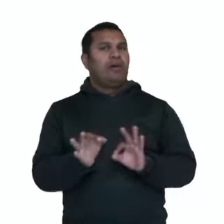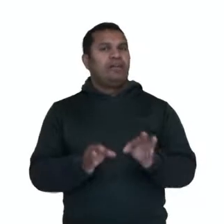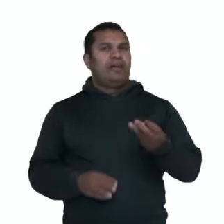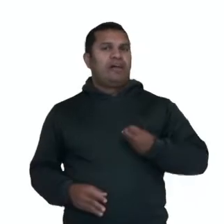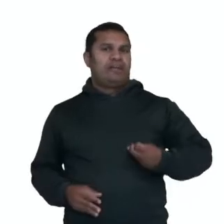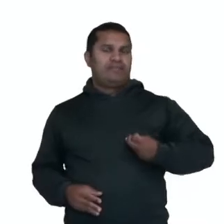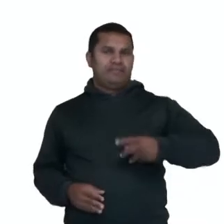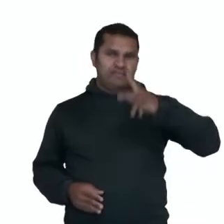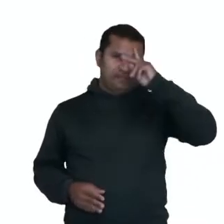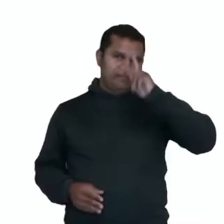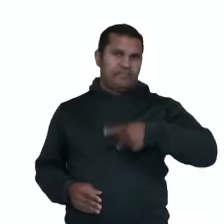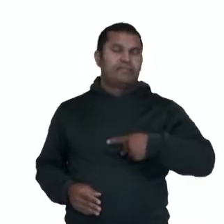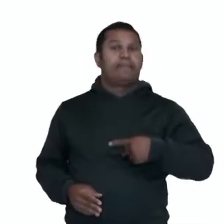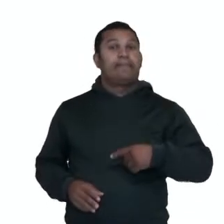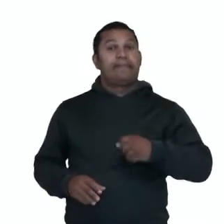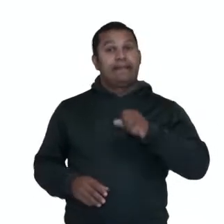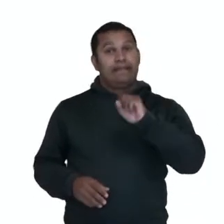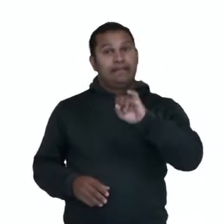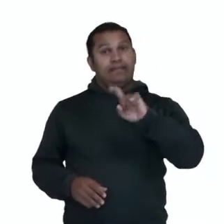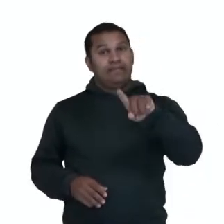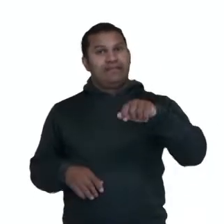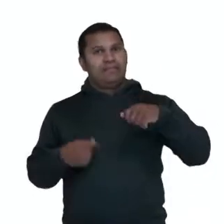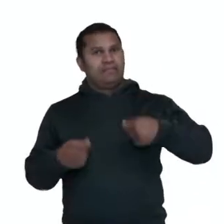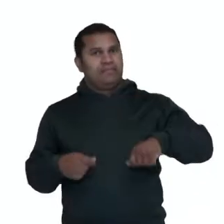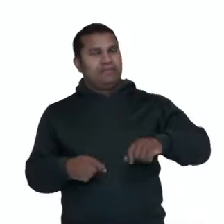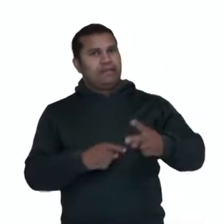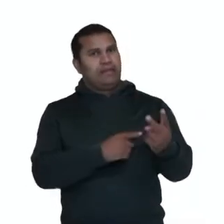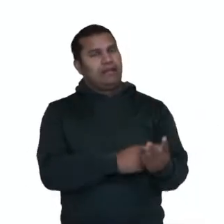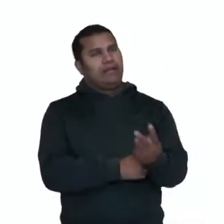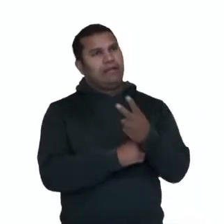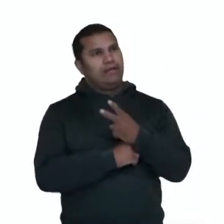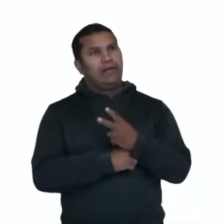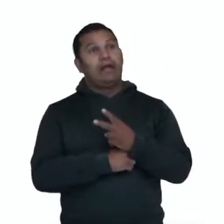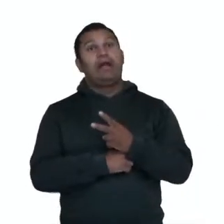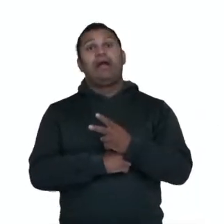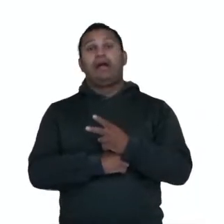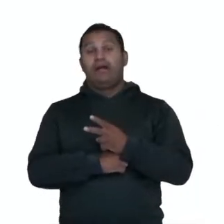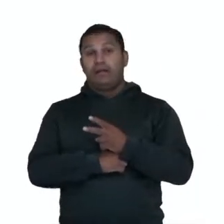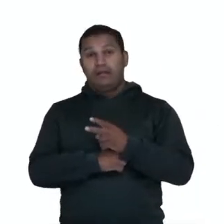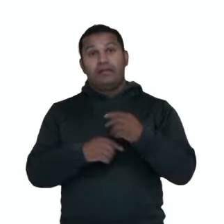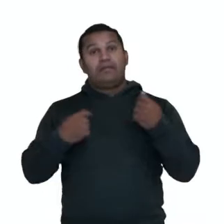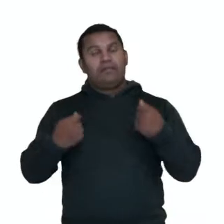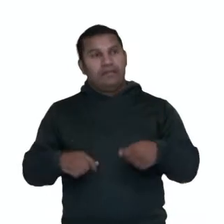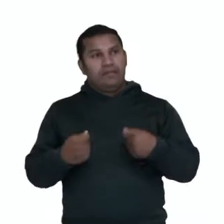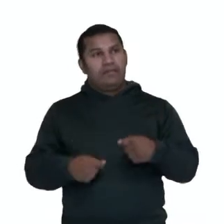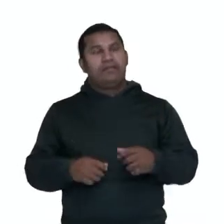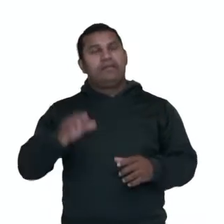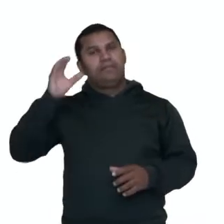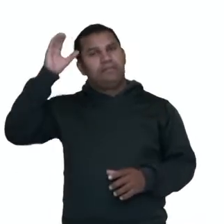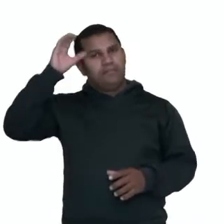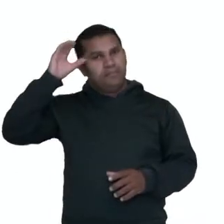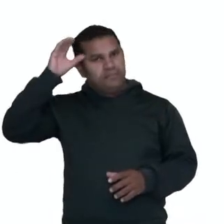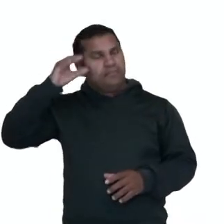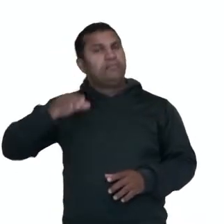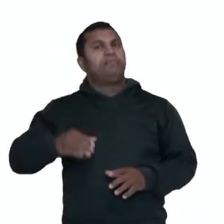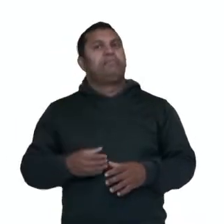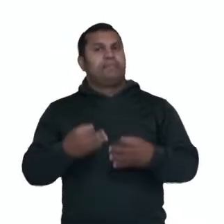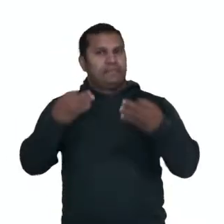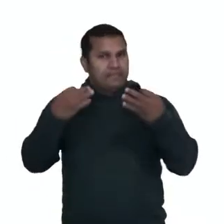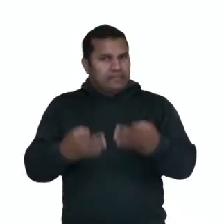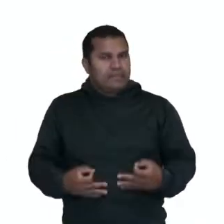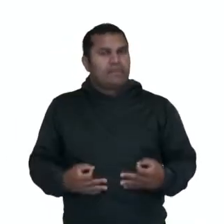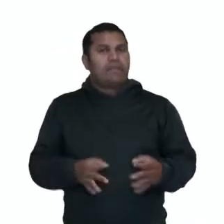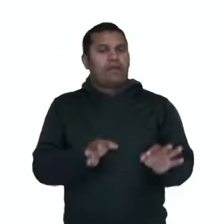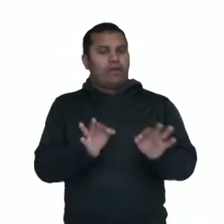preciso recorrer a empréstimos, que este seja feito de maneira consciente, planejada e eficiente, ou seja,